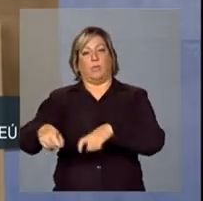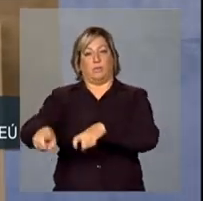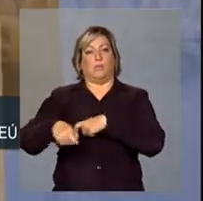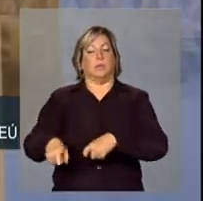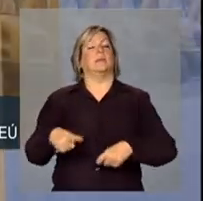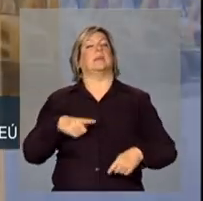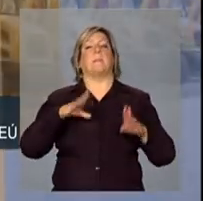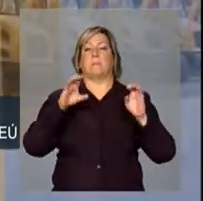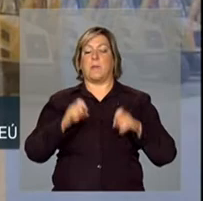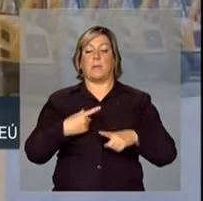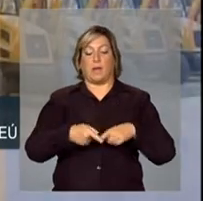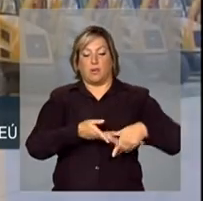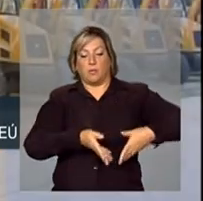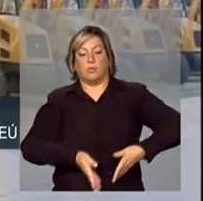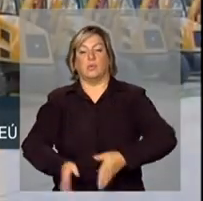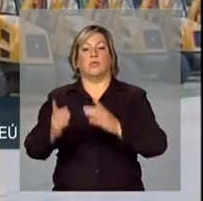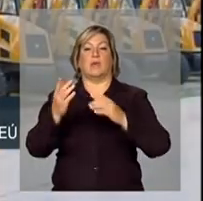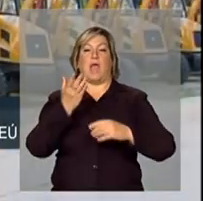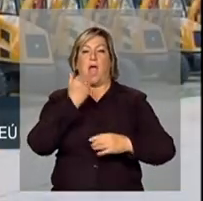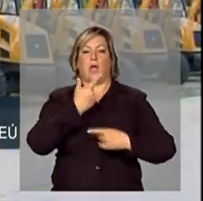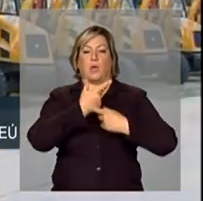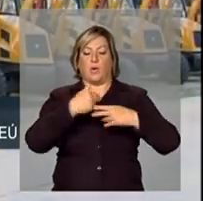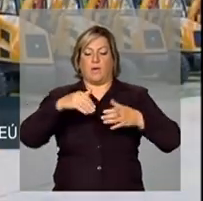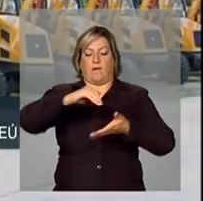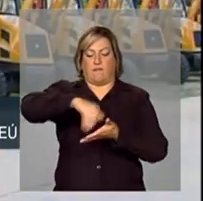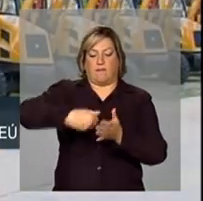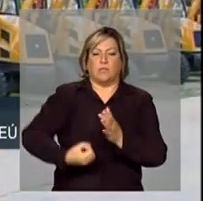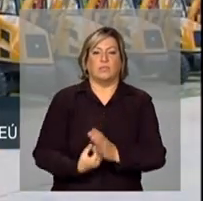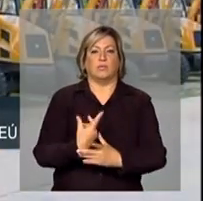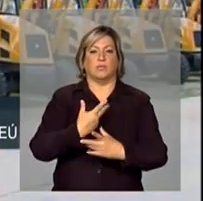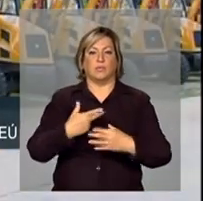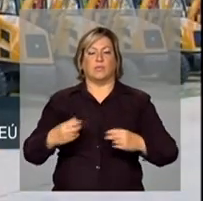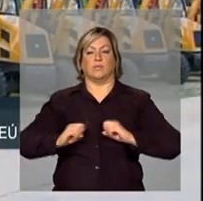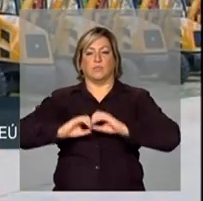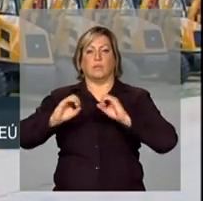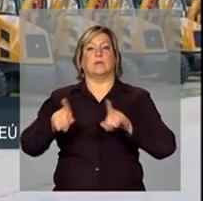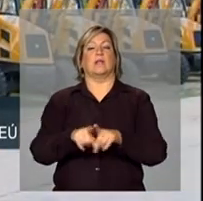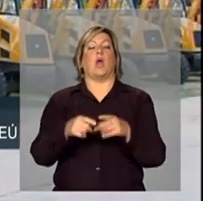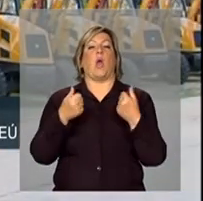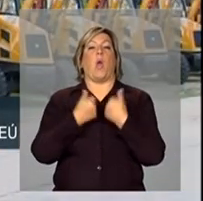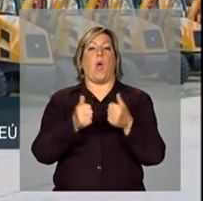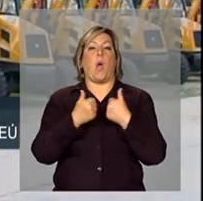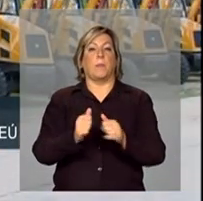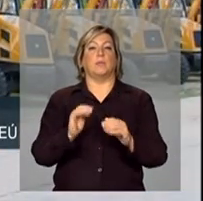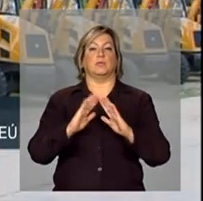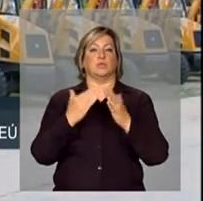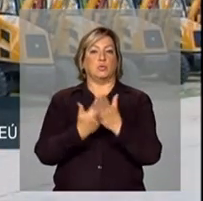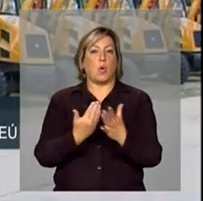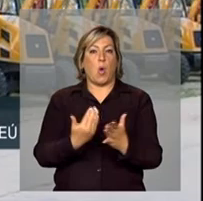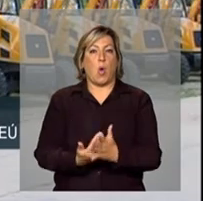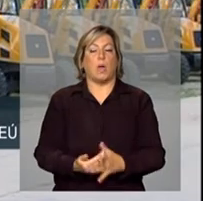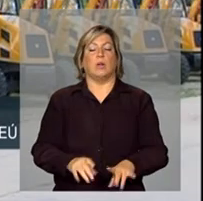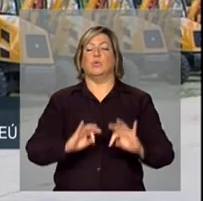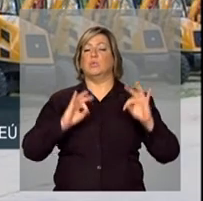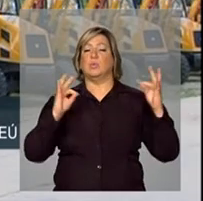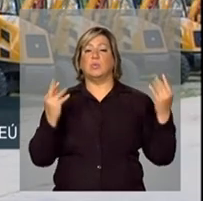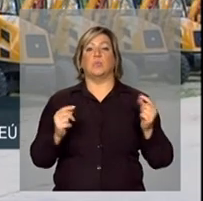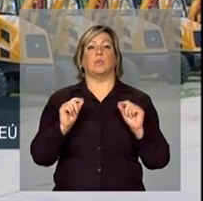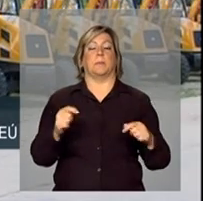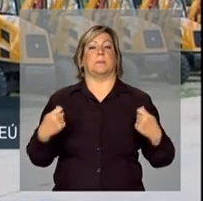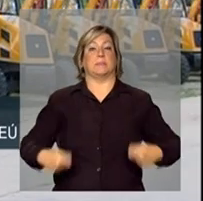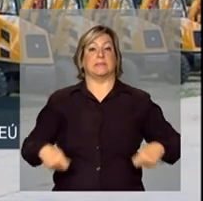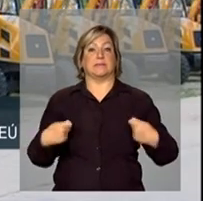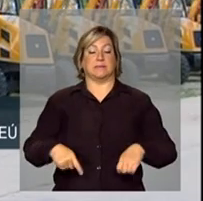estradas vai passar a produção agrícola, vai passar o ônibus escolar, vai passar, enfim, tudo aquilo que precisa